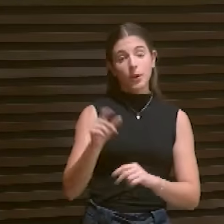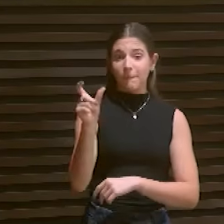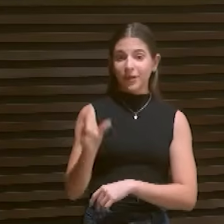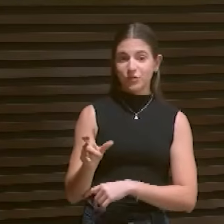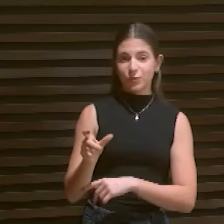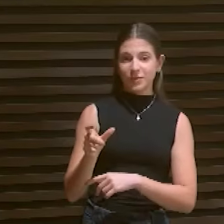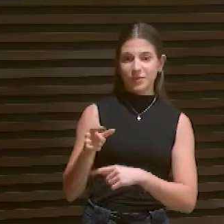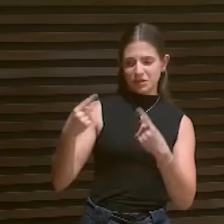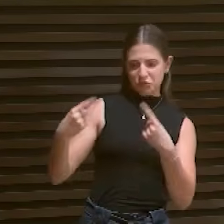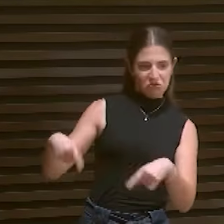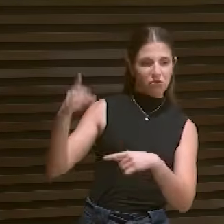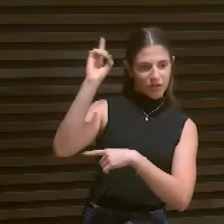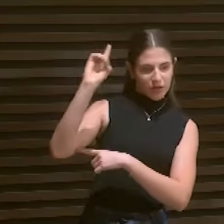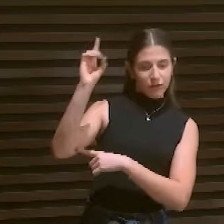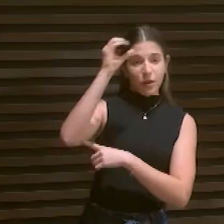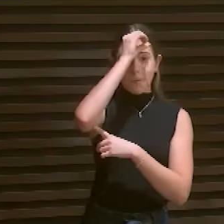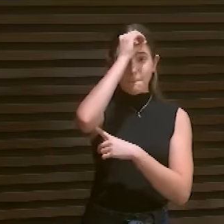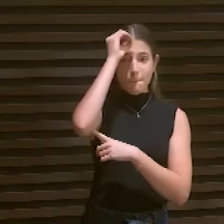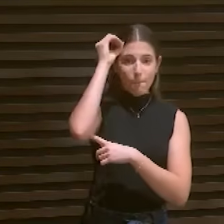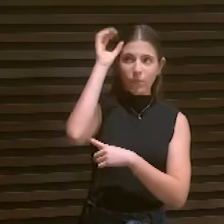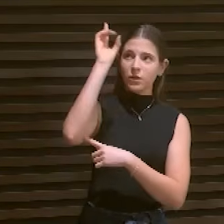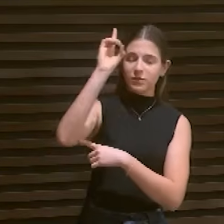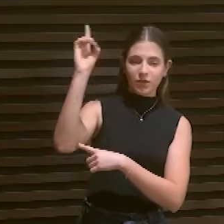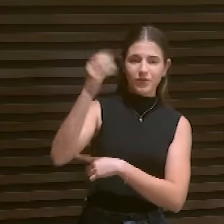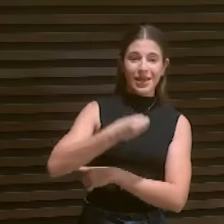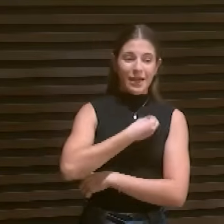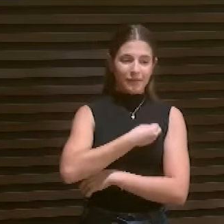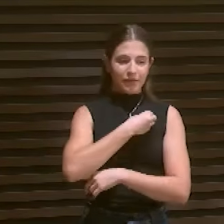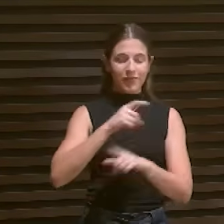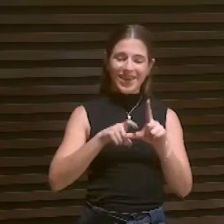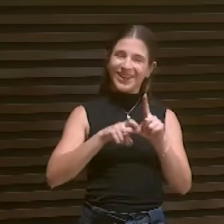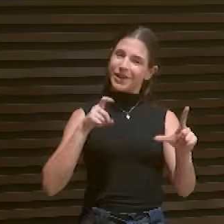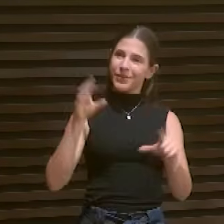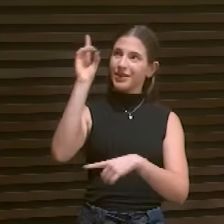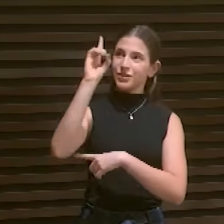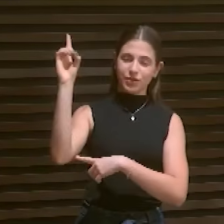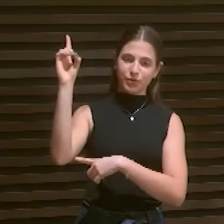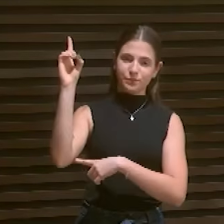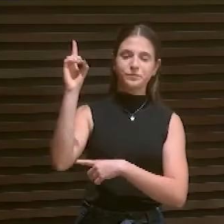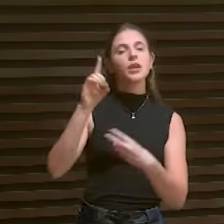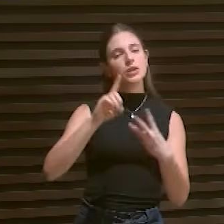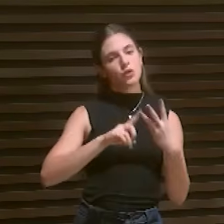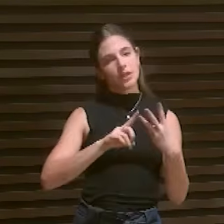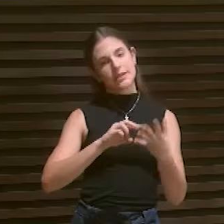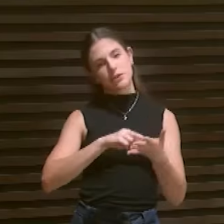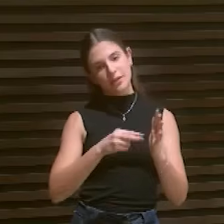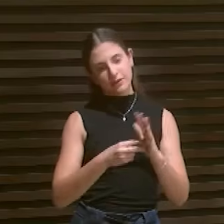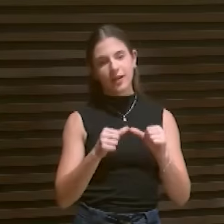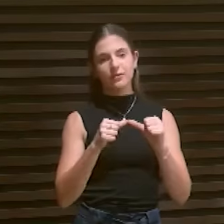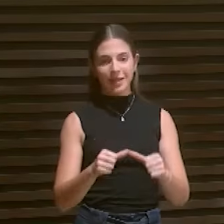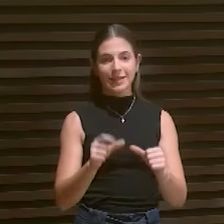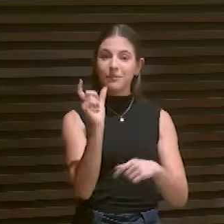que procuram viver independentes de Deus. Esse é o terceiro sentido de mundo que nós queremos tratar